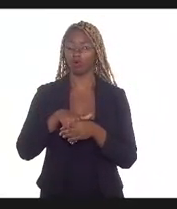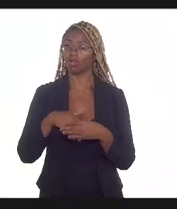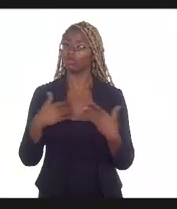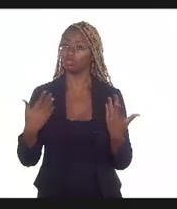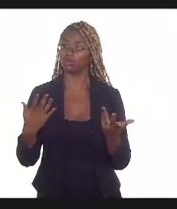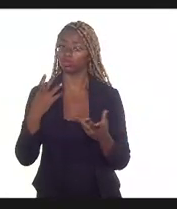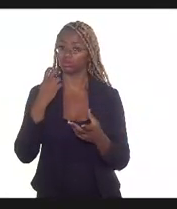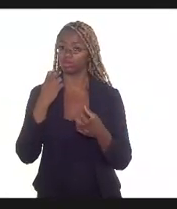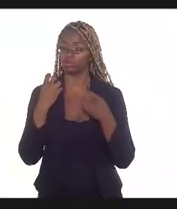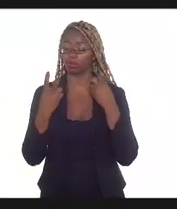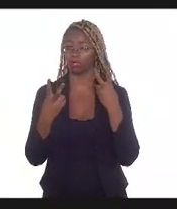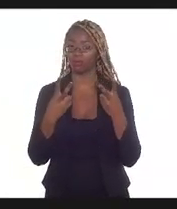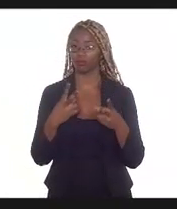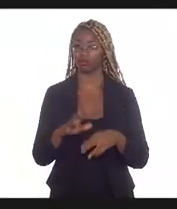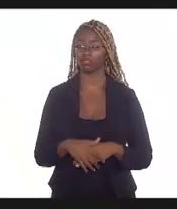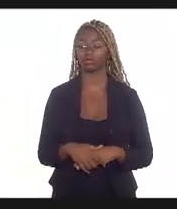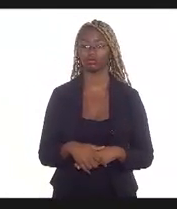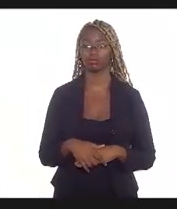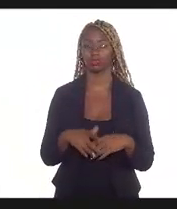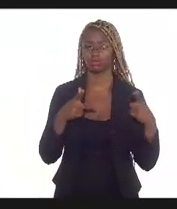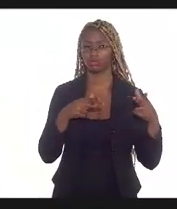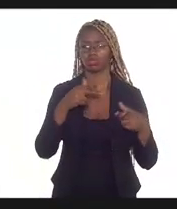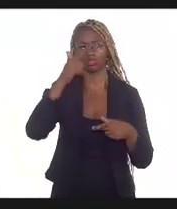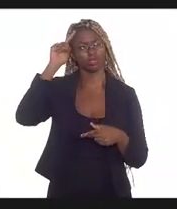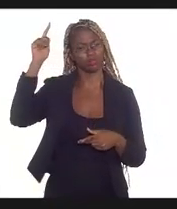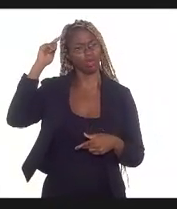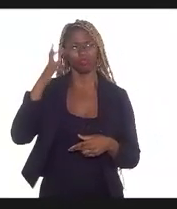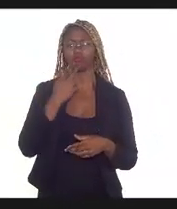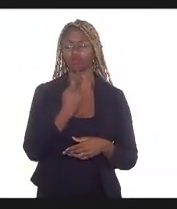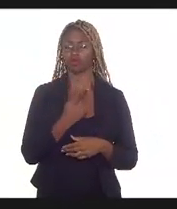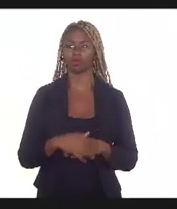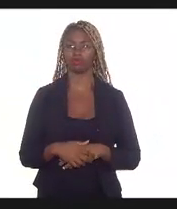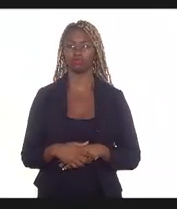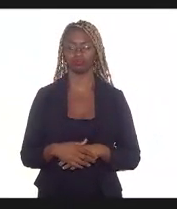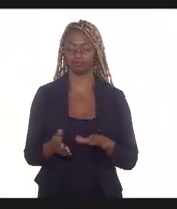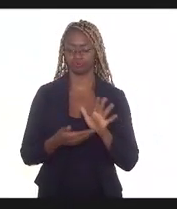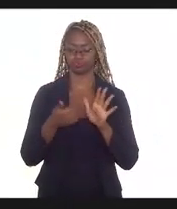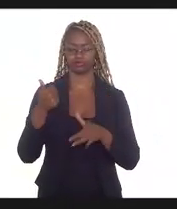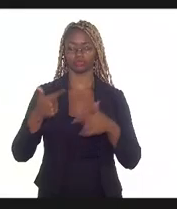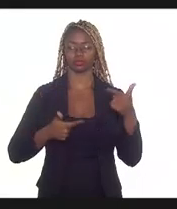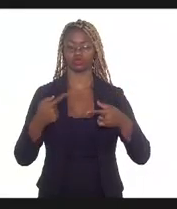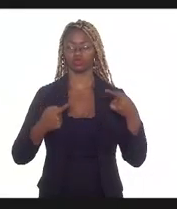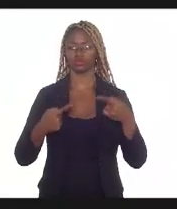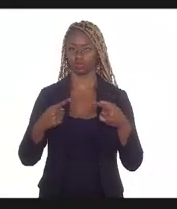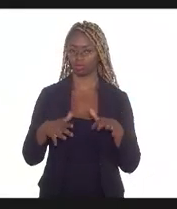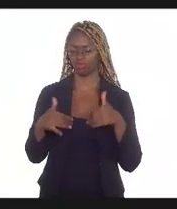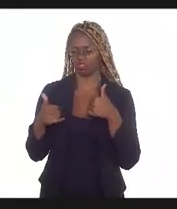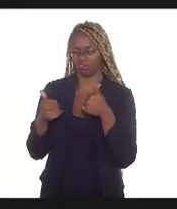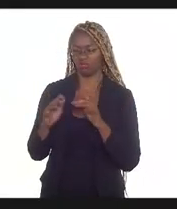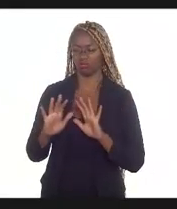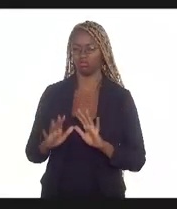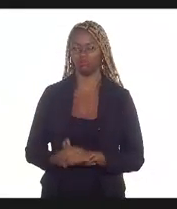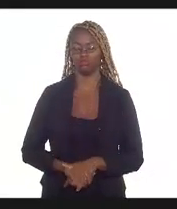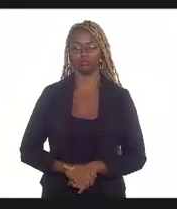como encaminhado pelo deputado Luiz Paulo. Retirar de pauta é melhor.